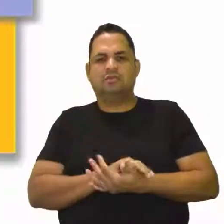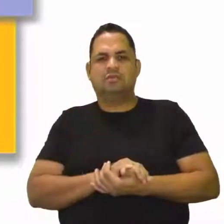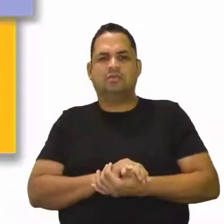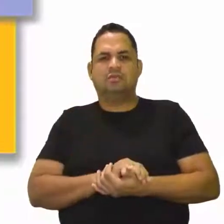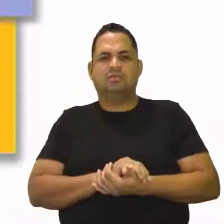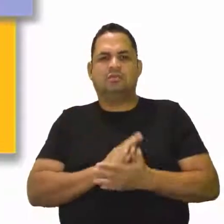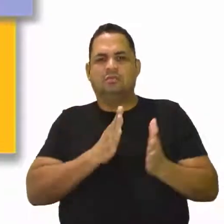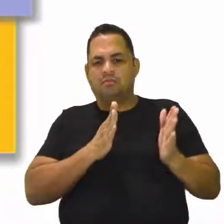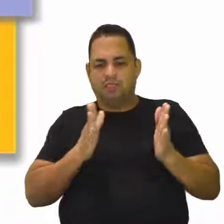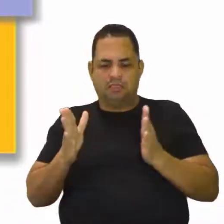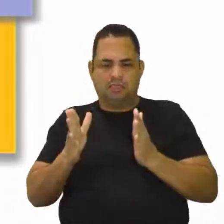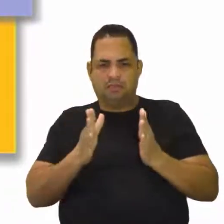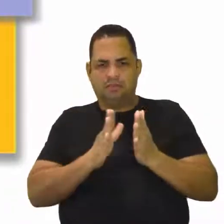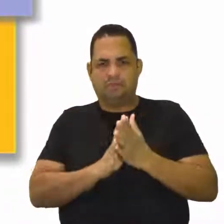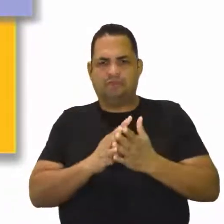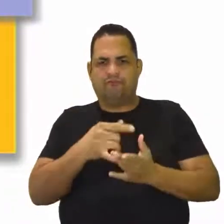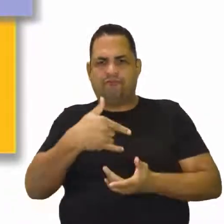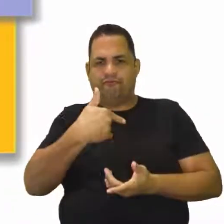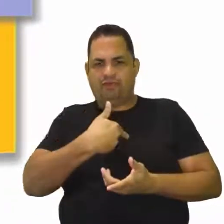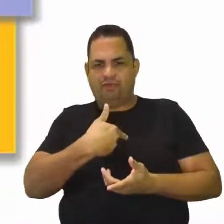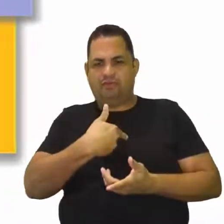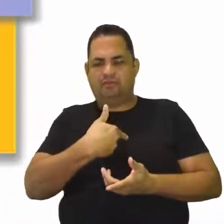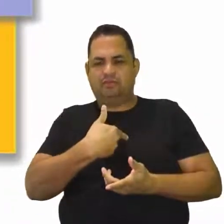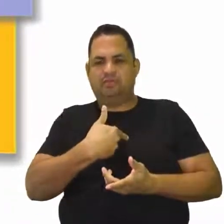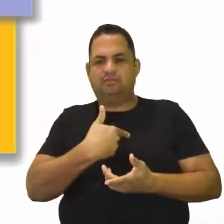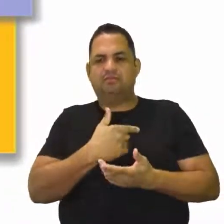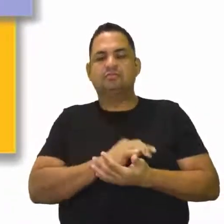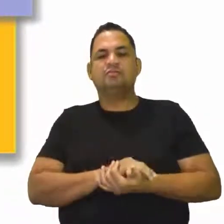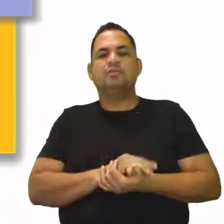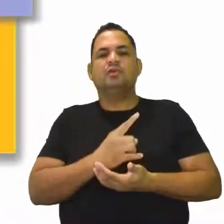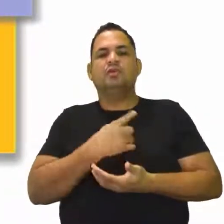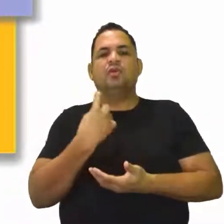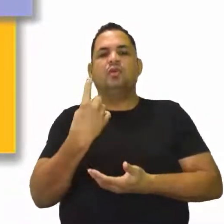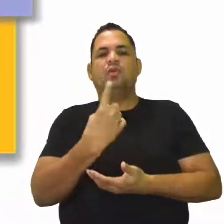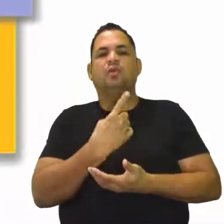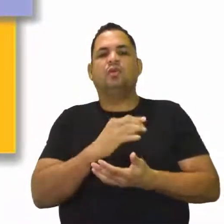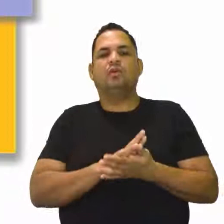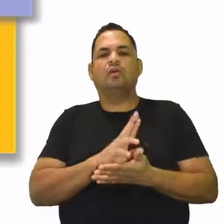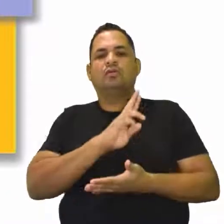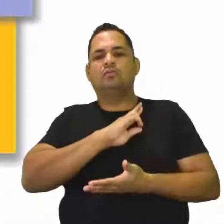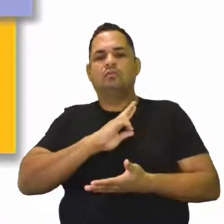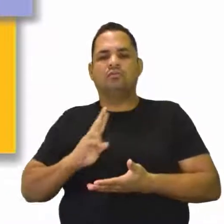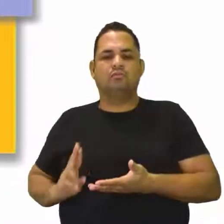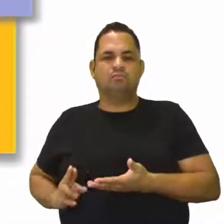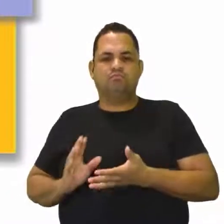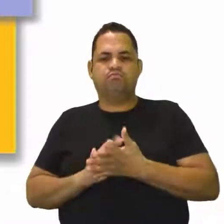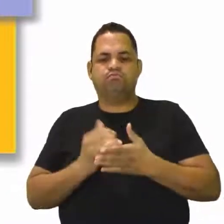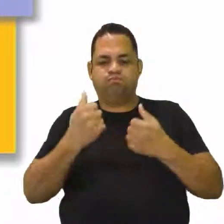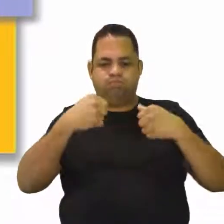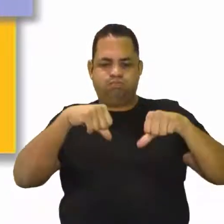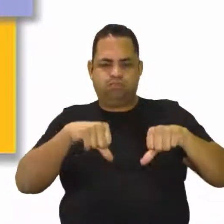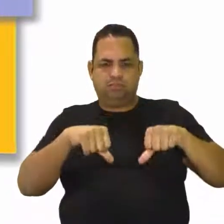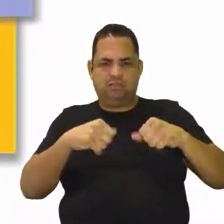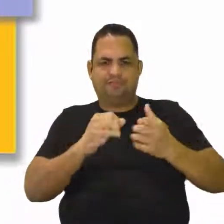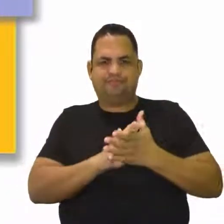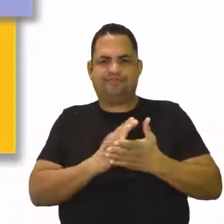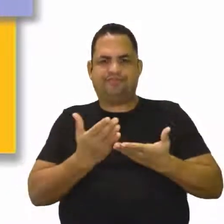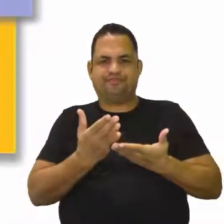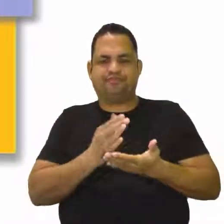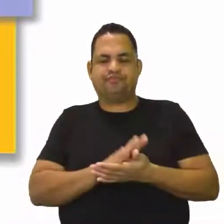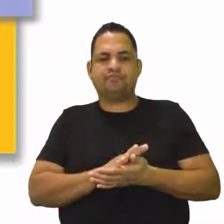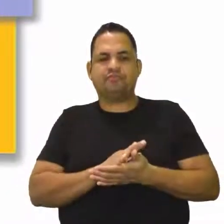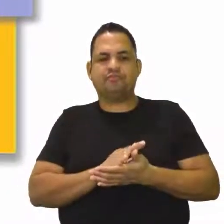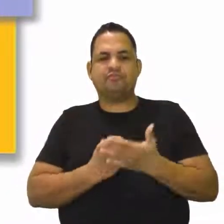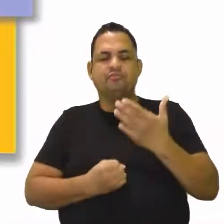a era Vargas. Hoje, nós vamos ver que essa república ela está em crise, que essa república